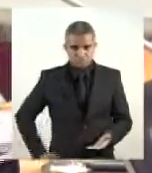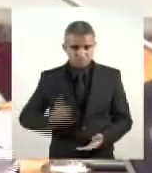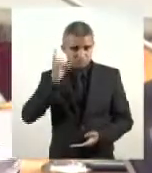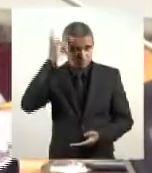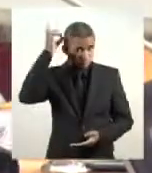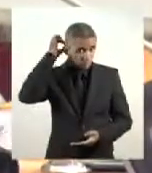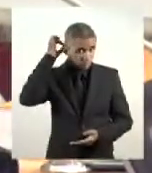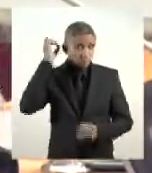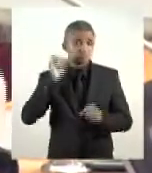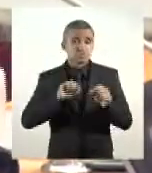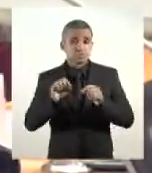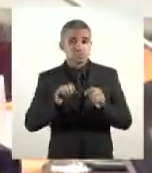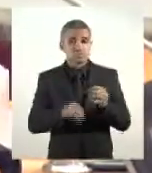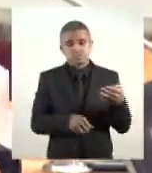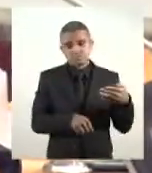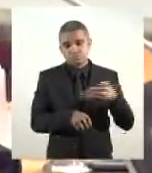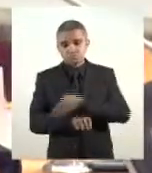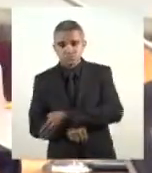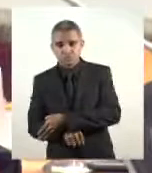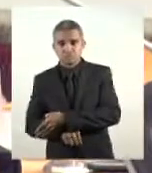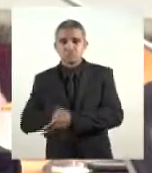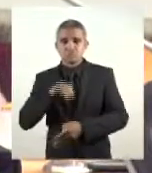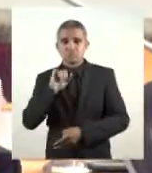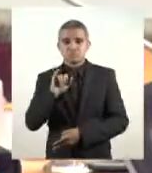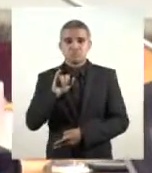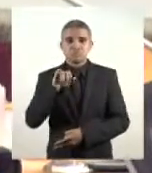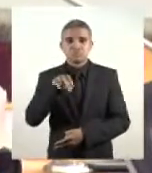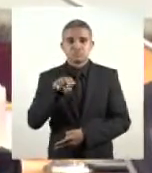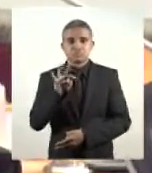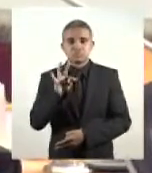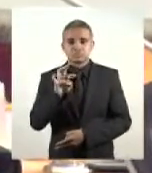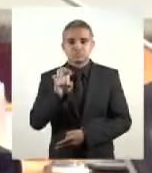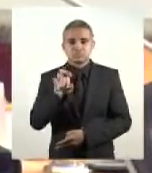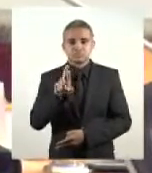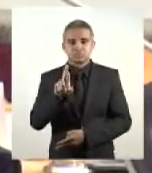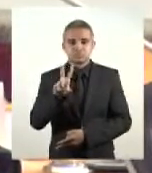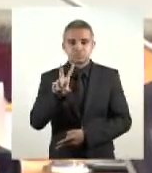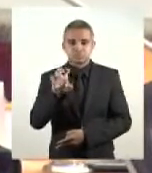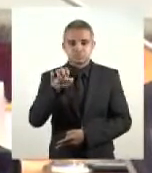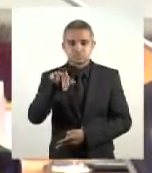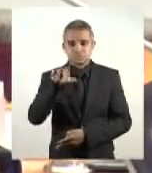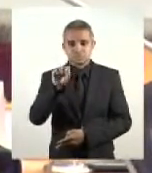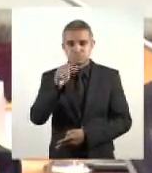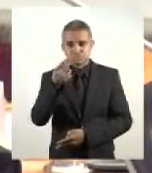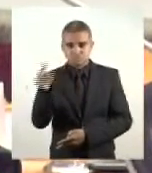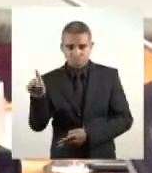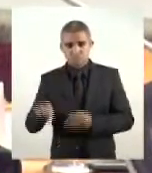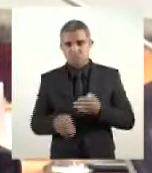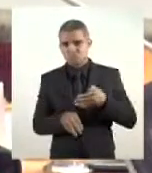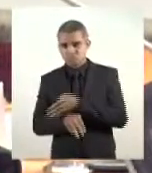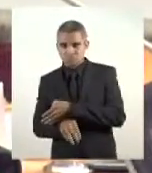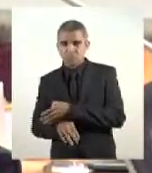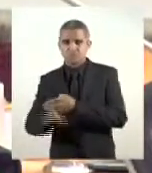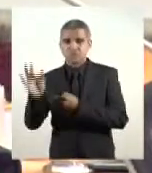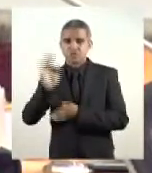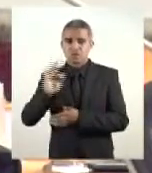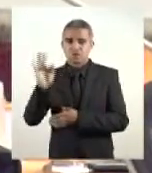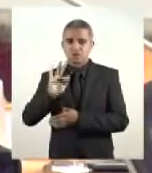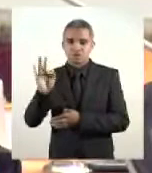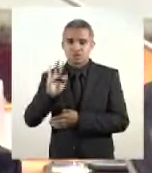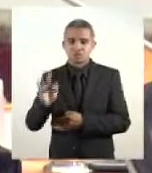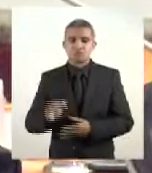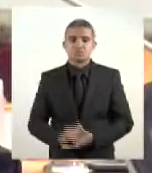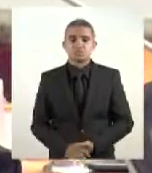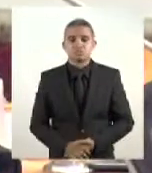decretar intervenção federal no Estado do Maranhão, nos termos do artigo 34, inciso 3 da Constituição